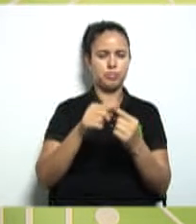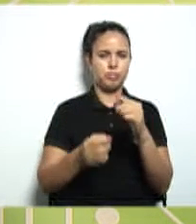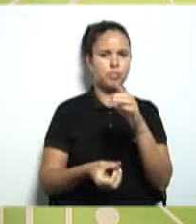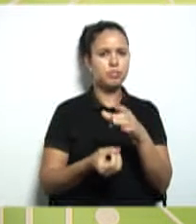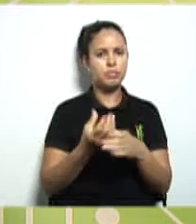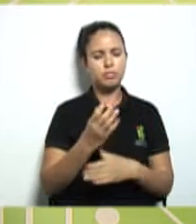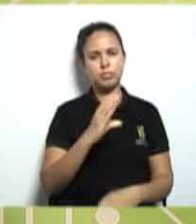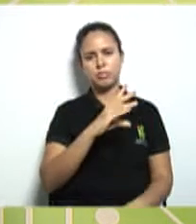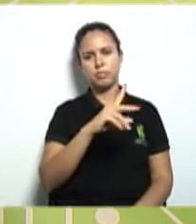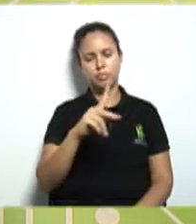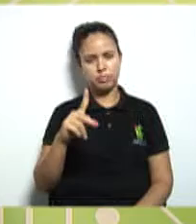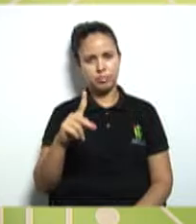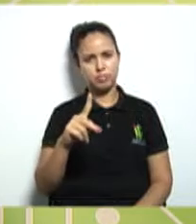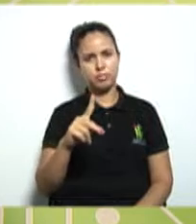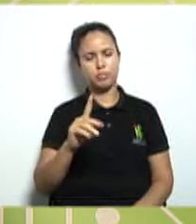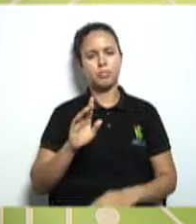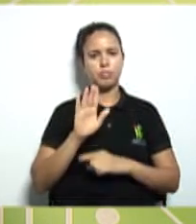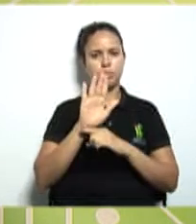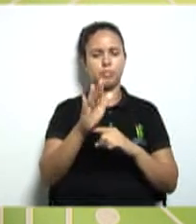viabilizar